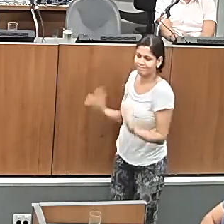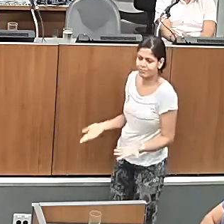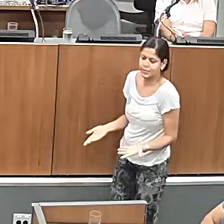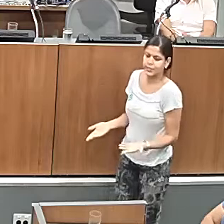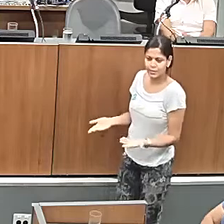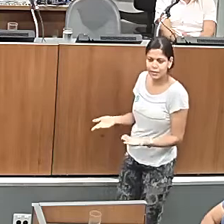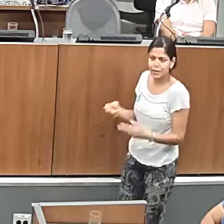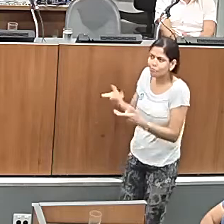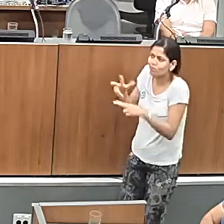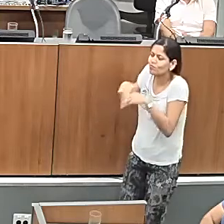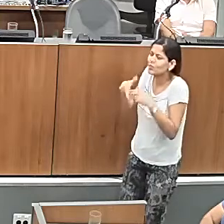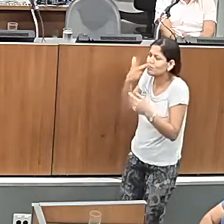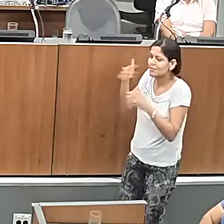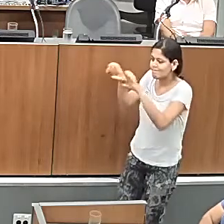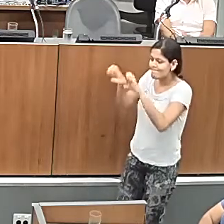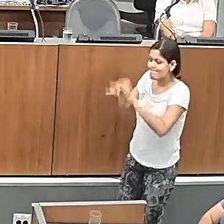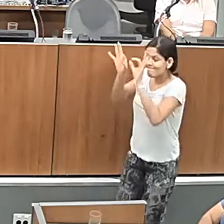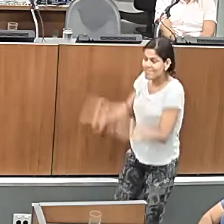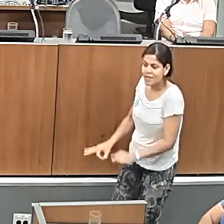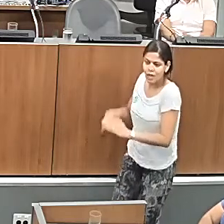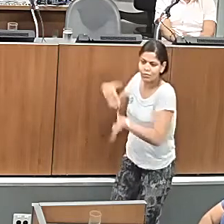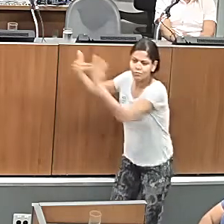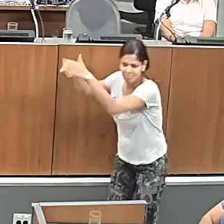são salas multisseriadas.